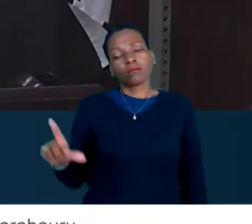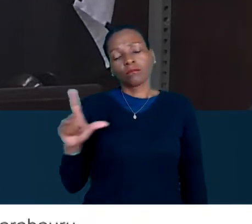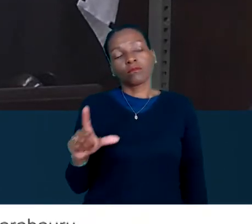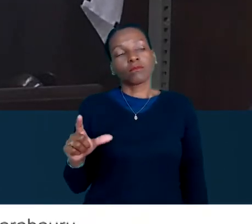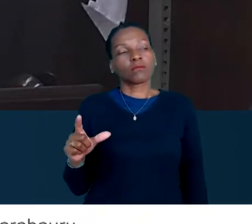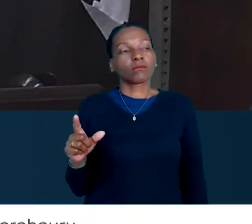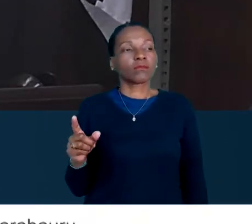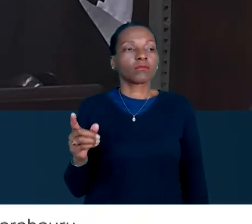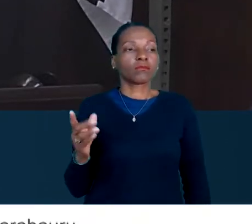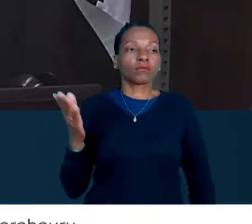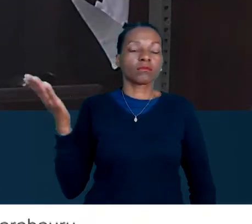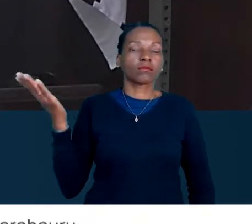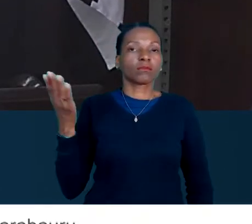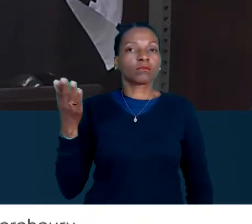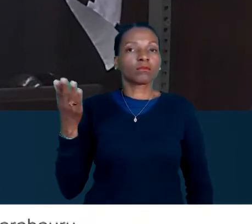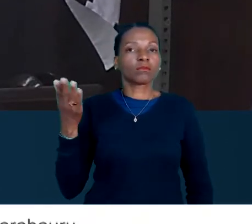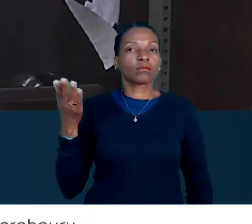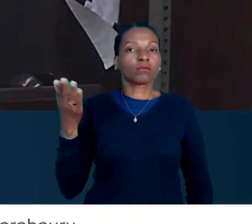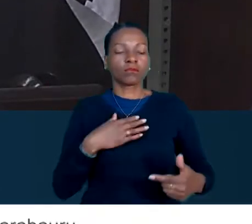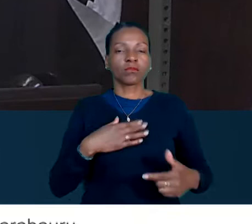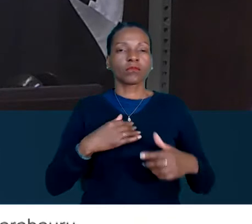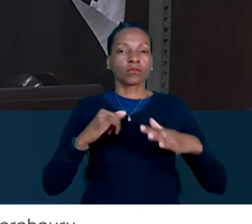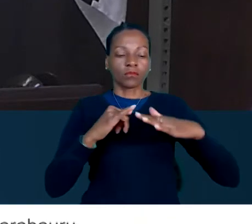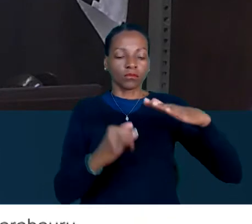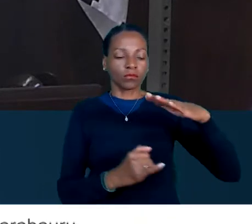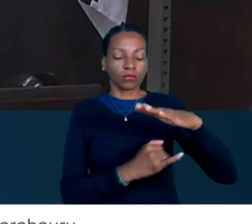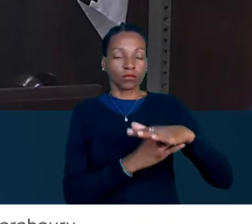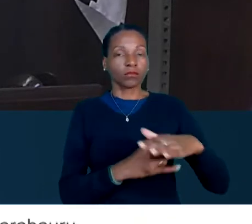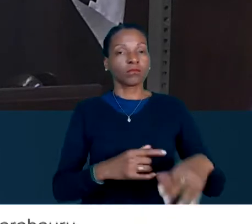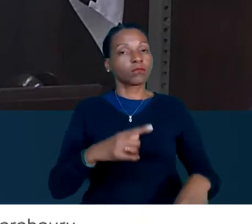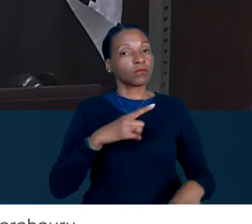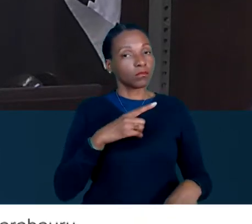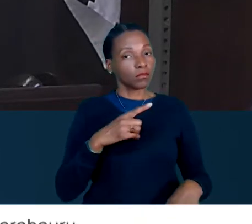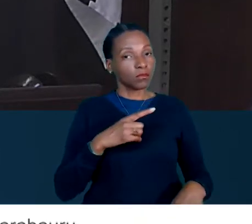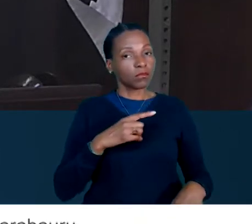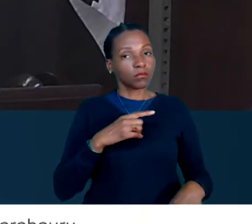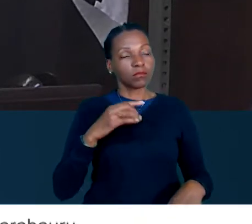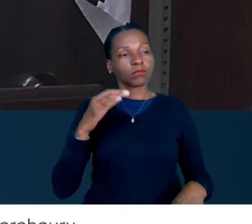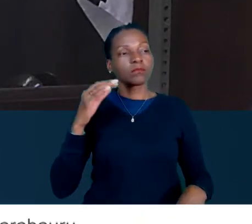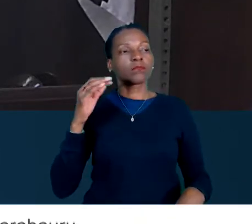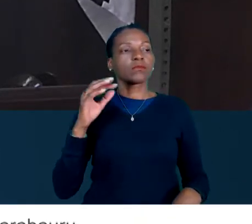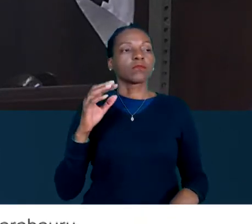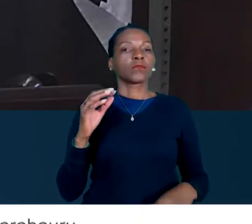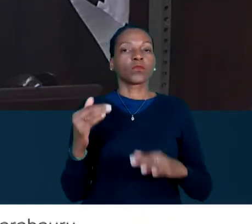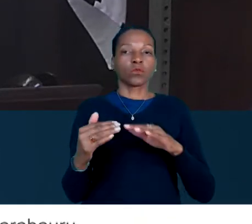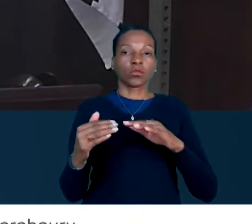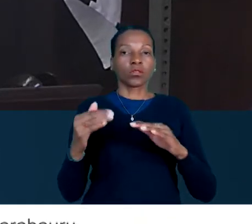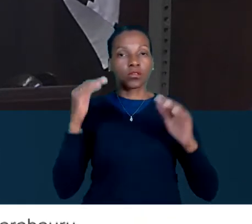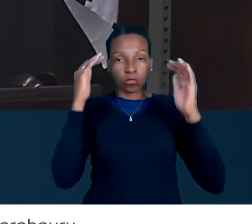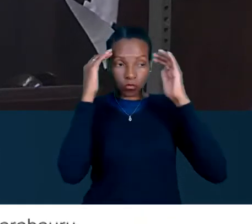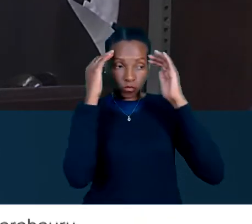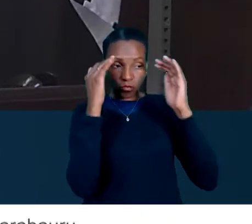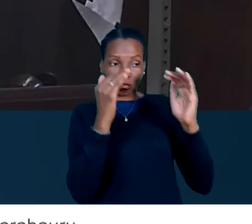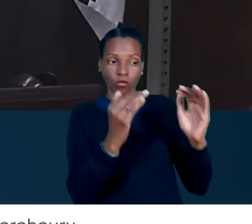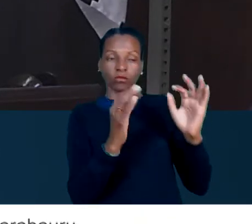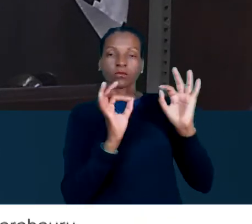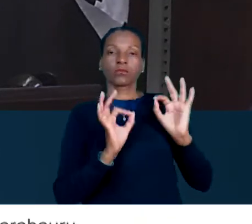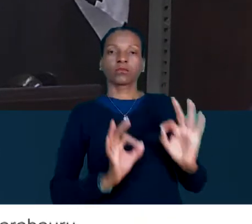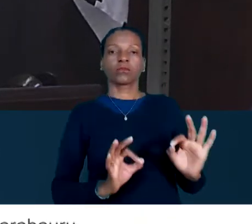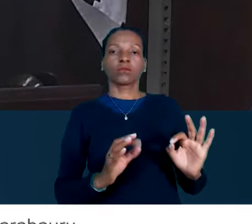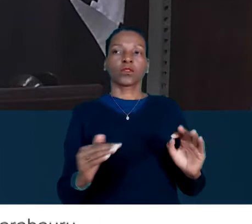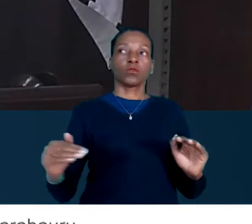nós temos uma instituição e hierarquizada onde o superior é respeitado pelo subordinado e um subordinado